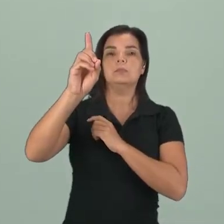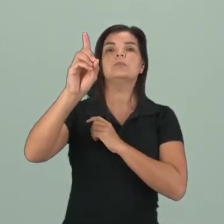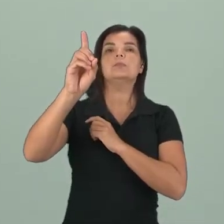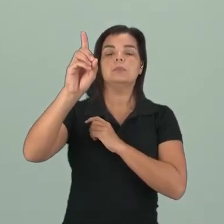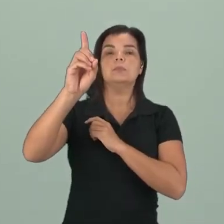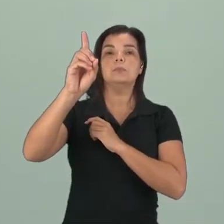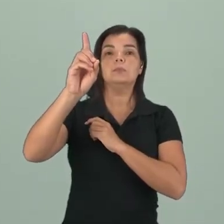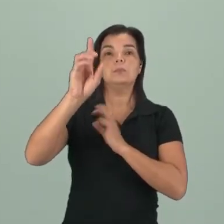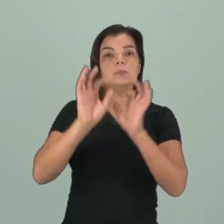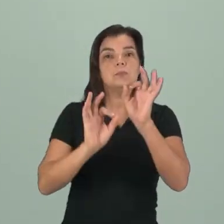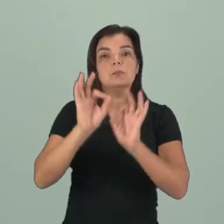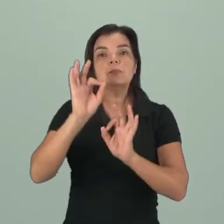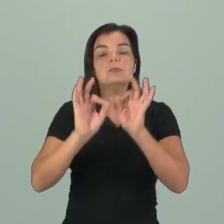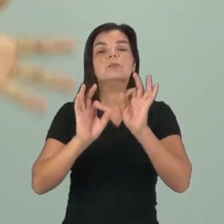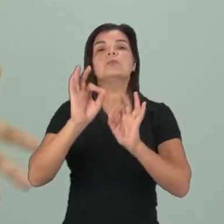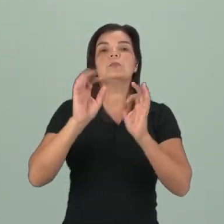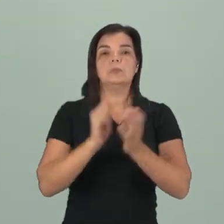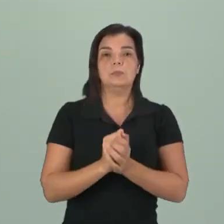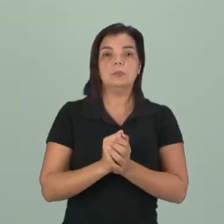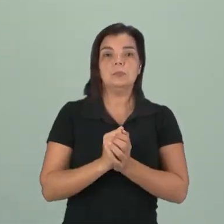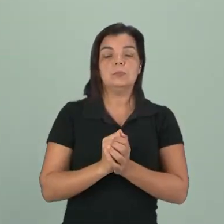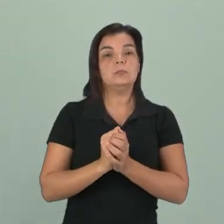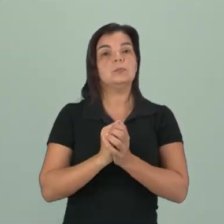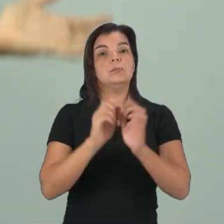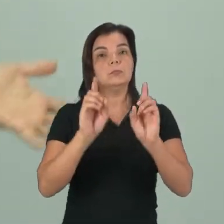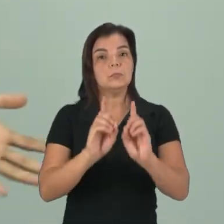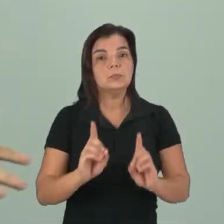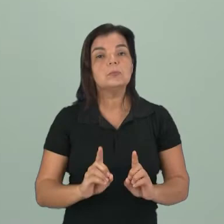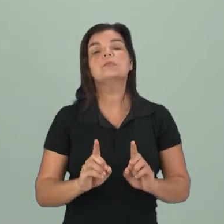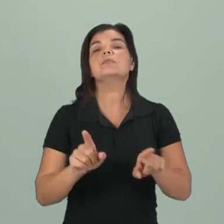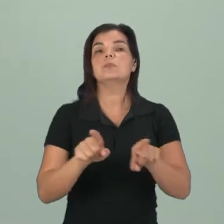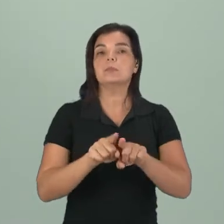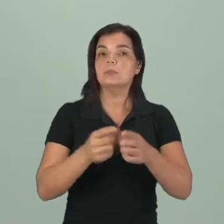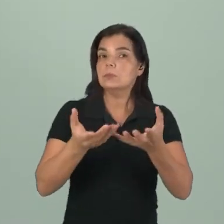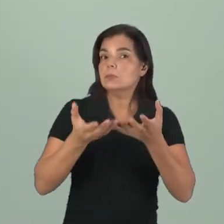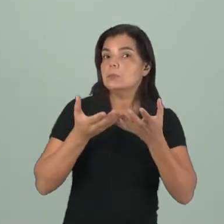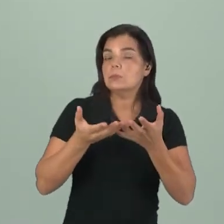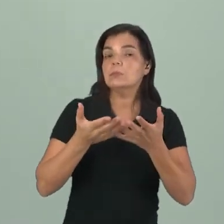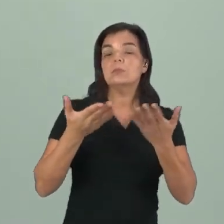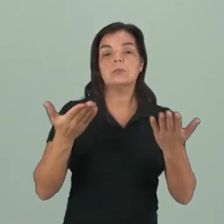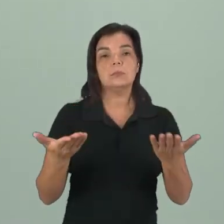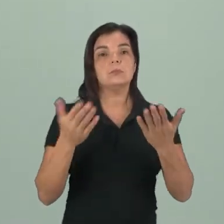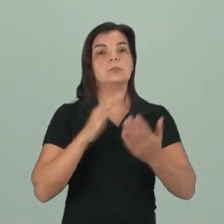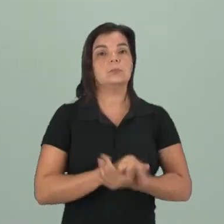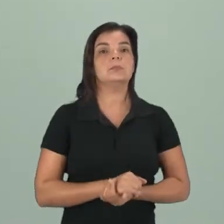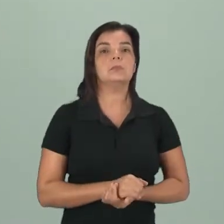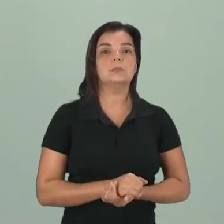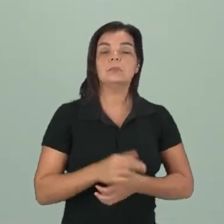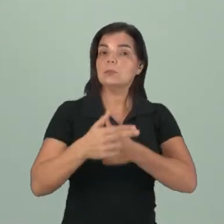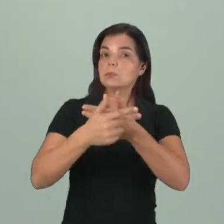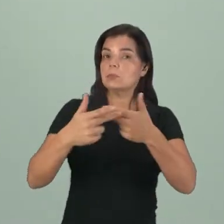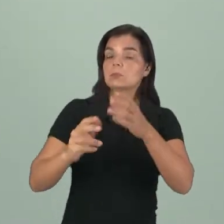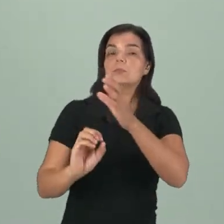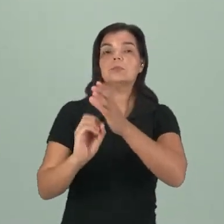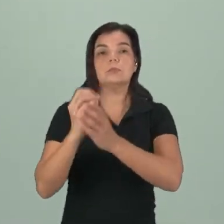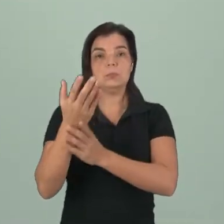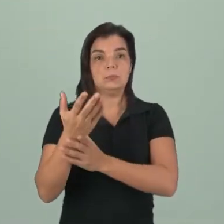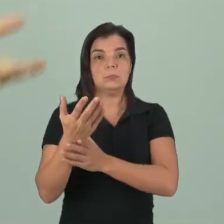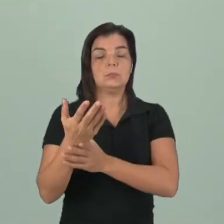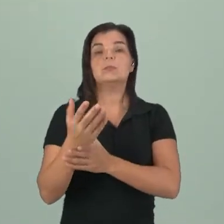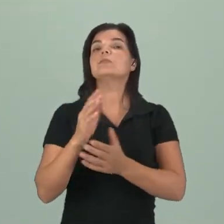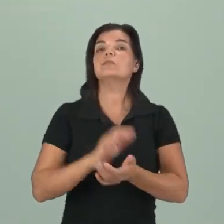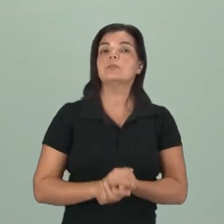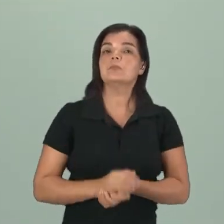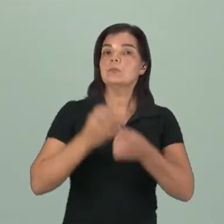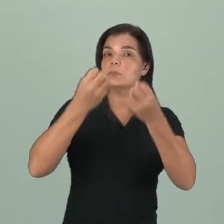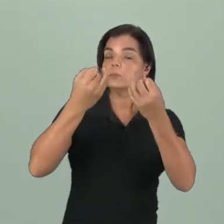concedeu, Deus que criou, que foram as divindades que assim quiseram e que as coisas aconteciam, eram